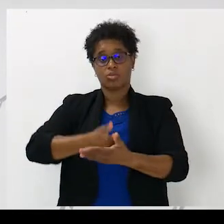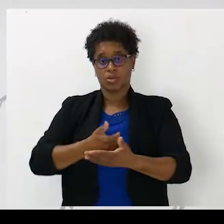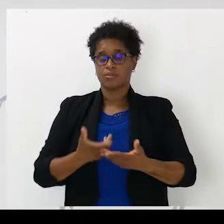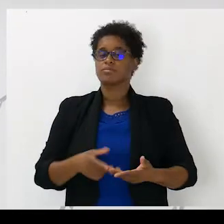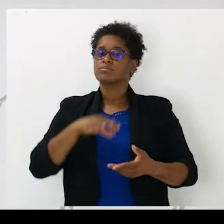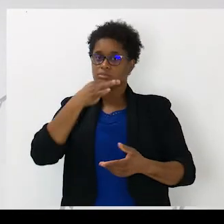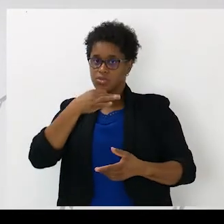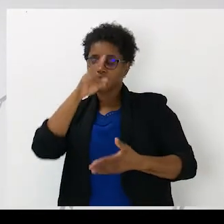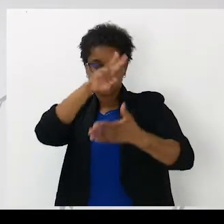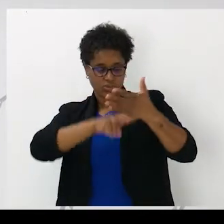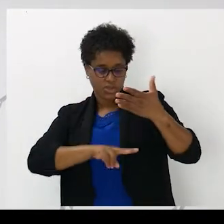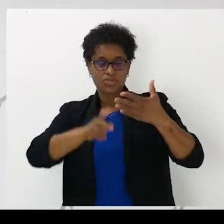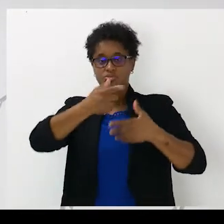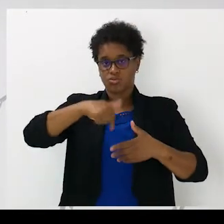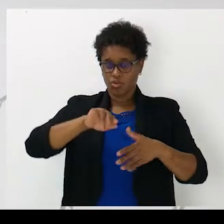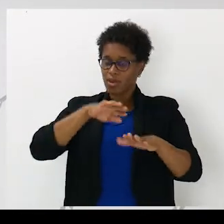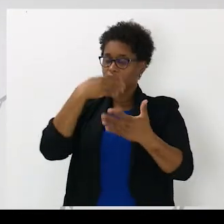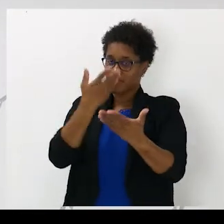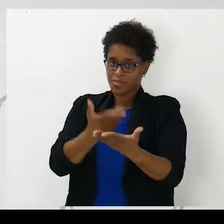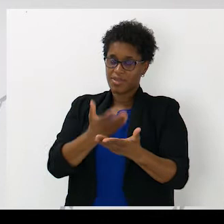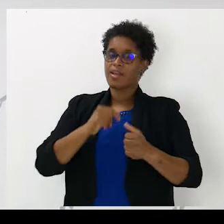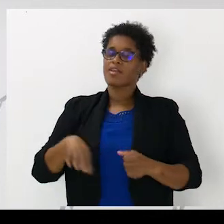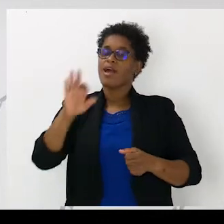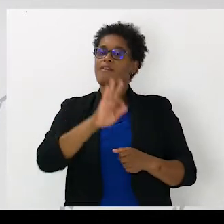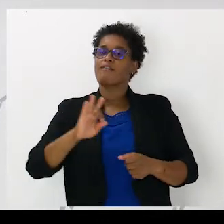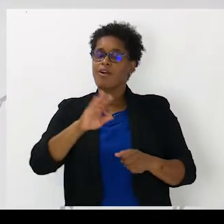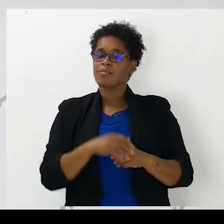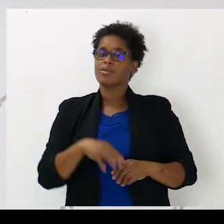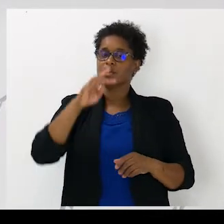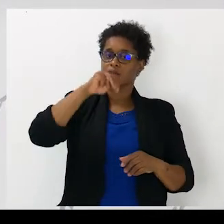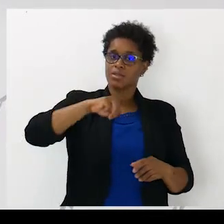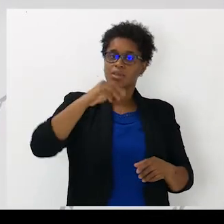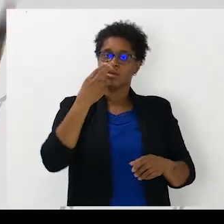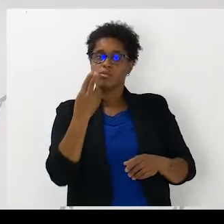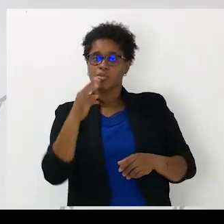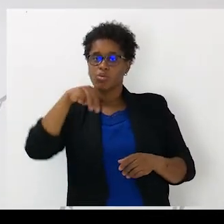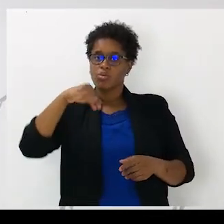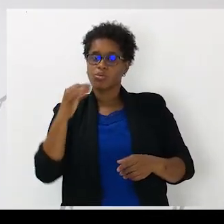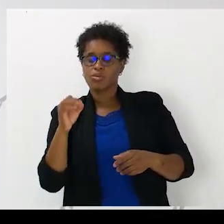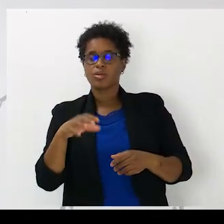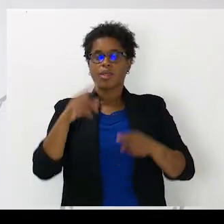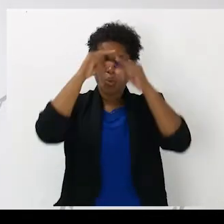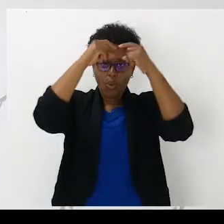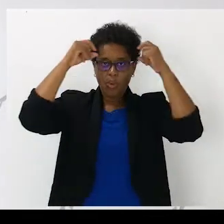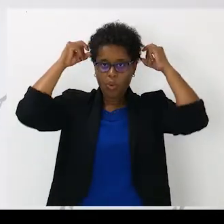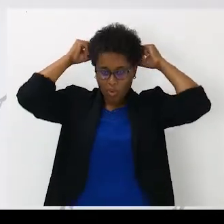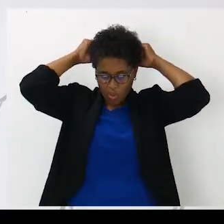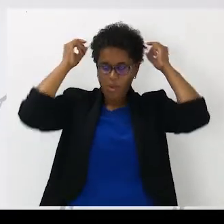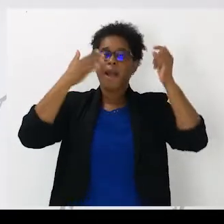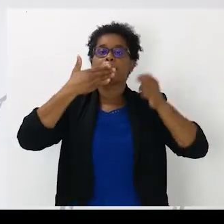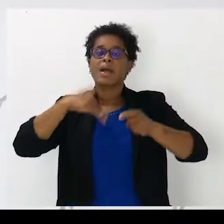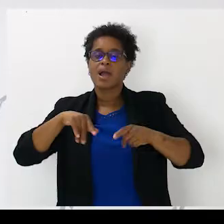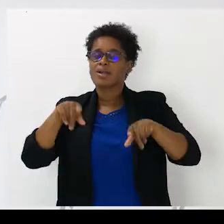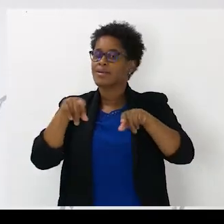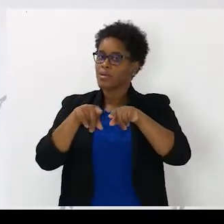diz-nos o nosso texto que é representado na forma de múmia e com uma coroa branca,